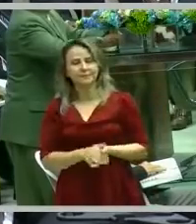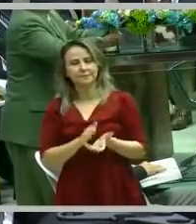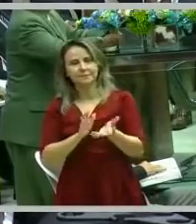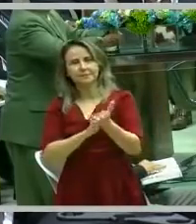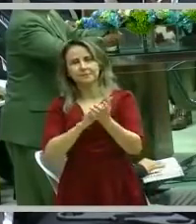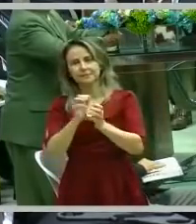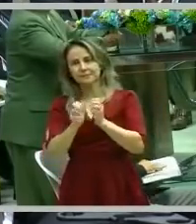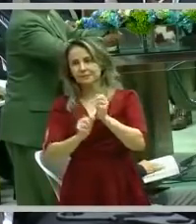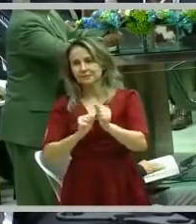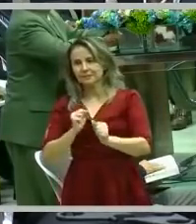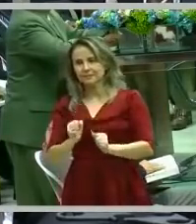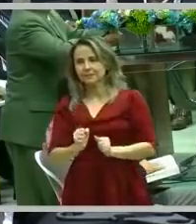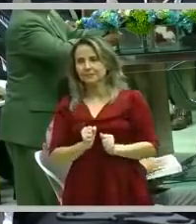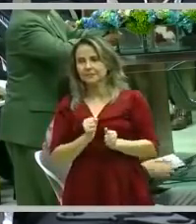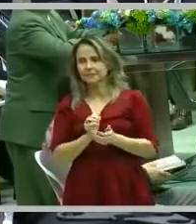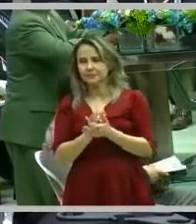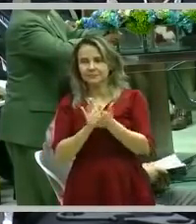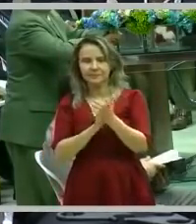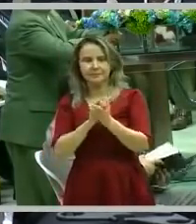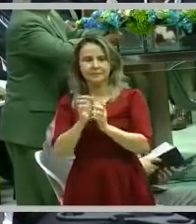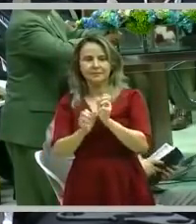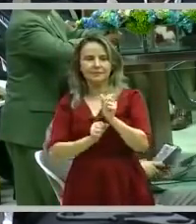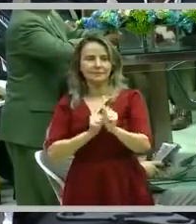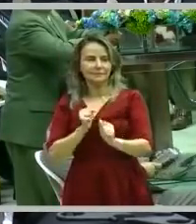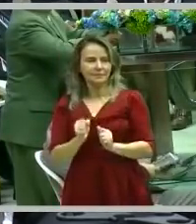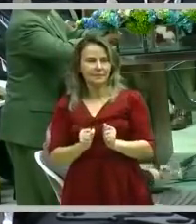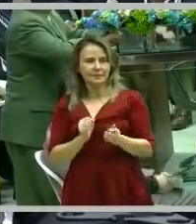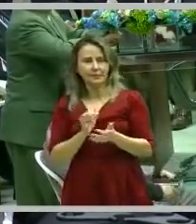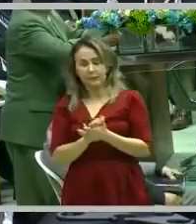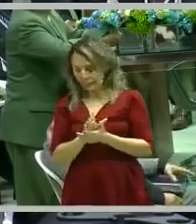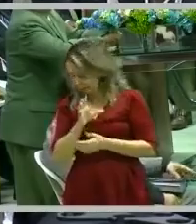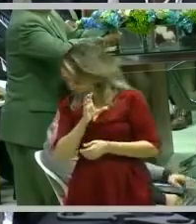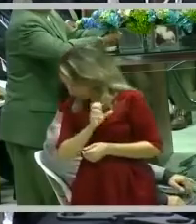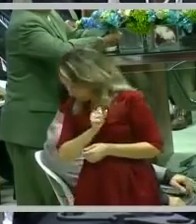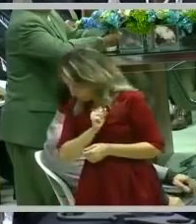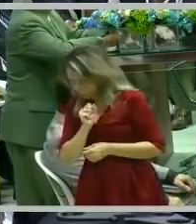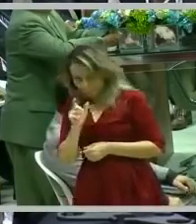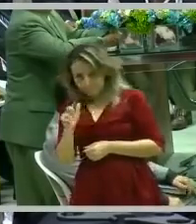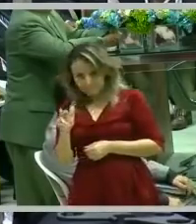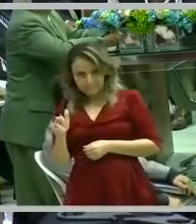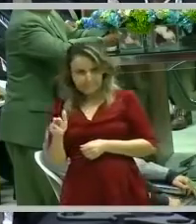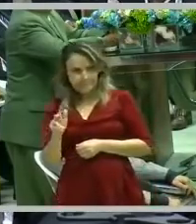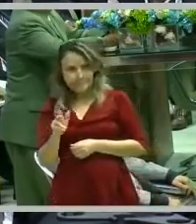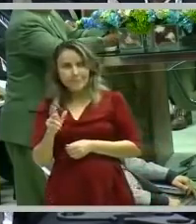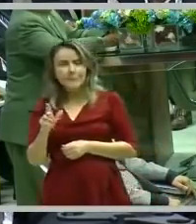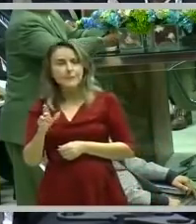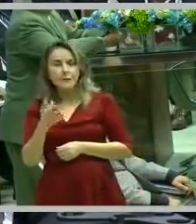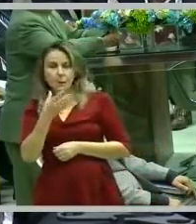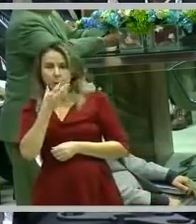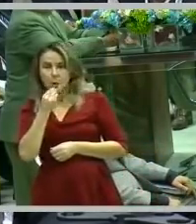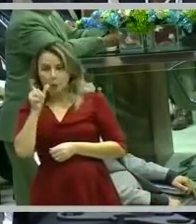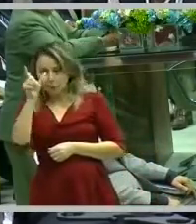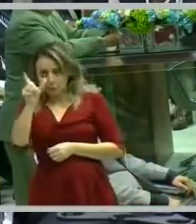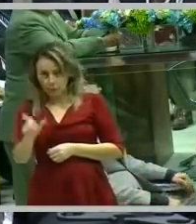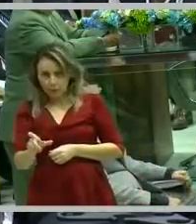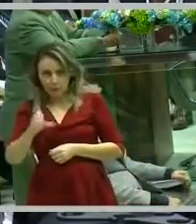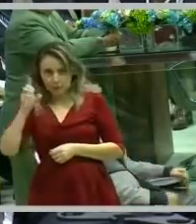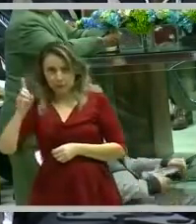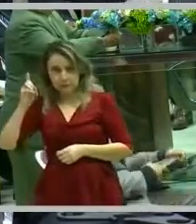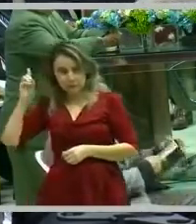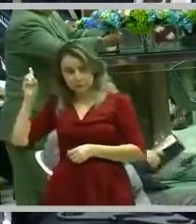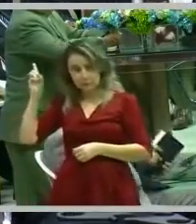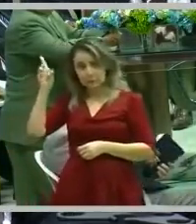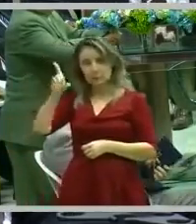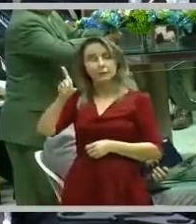Aleluia. Aleluia. Meus amados irmãos, depois que Davi foi ungido, nós vamos voltar para o